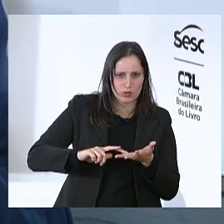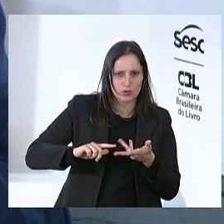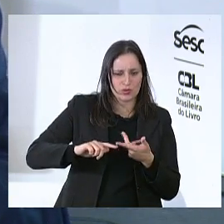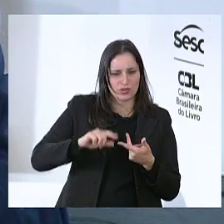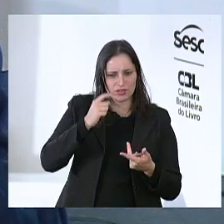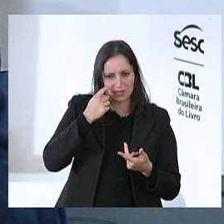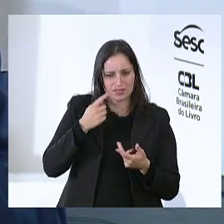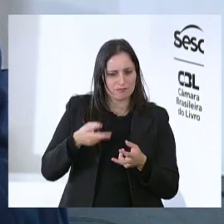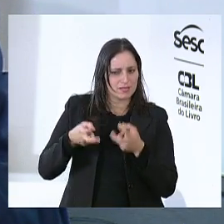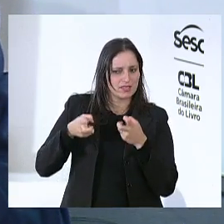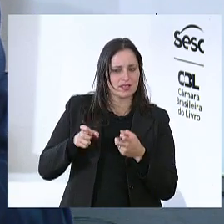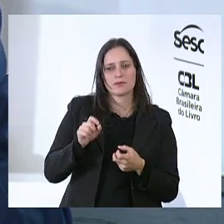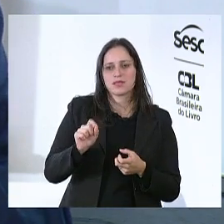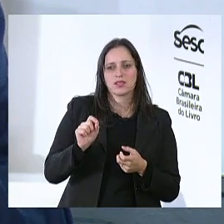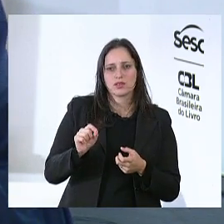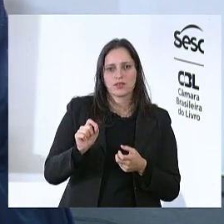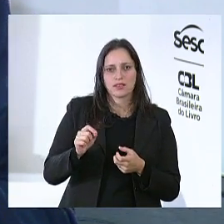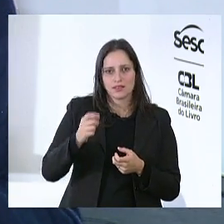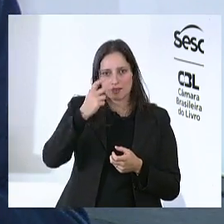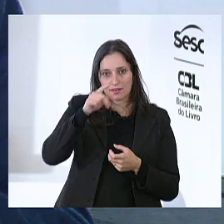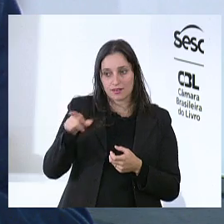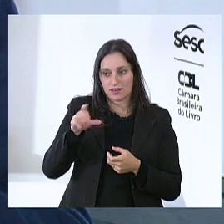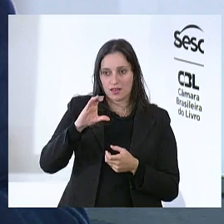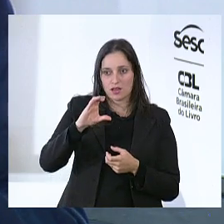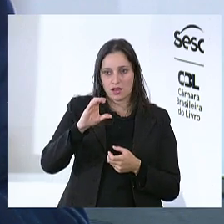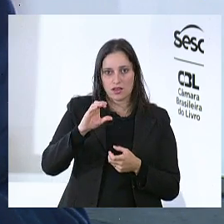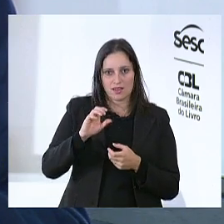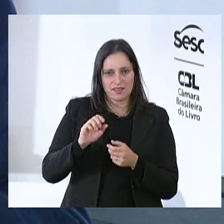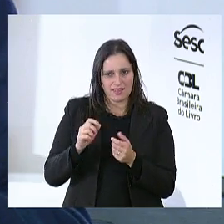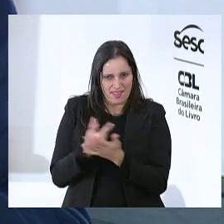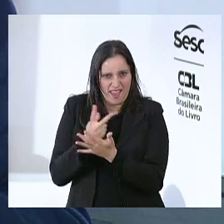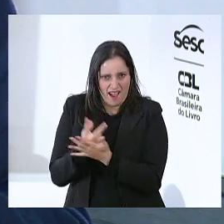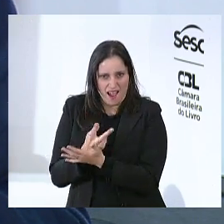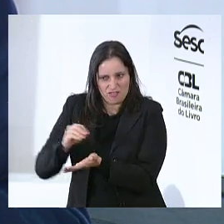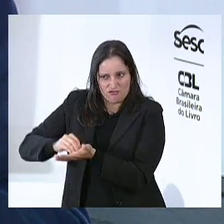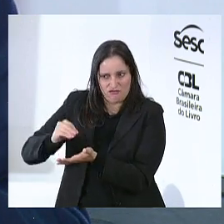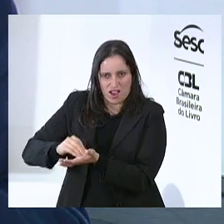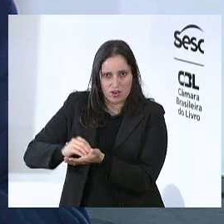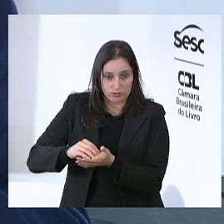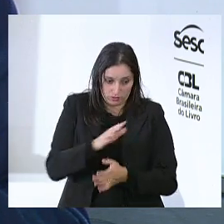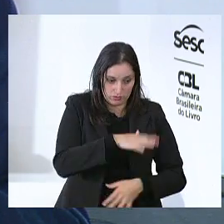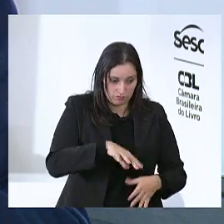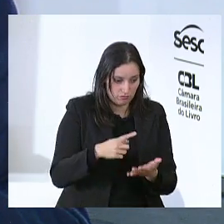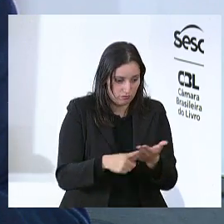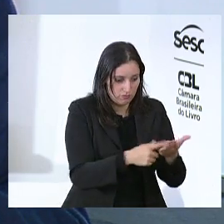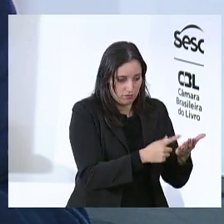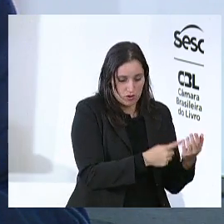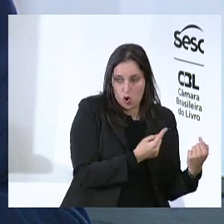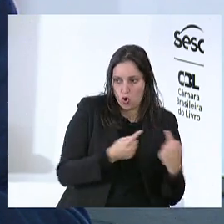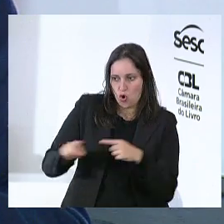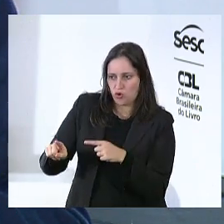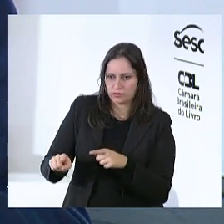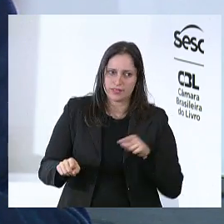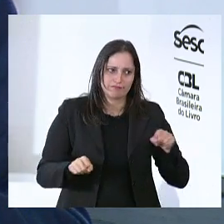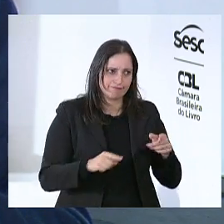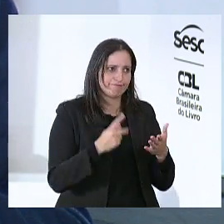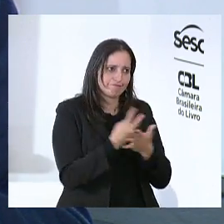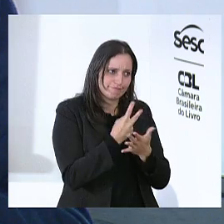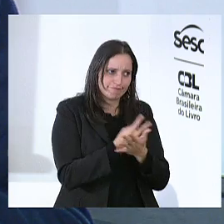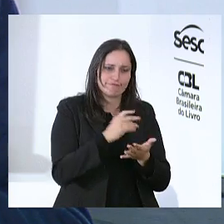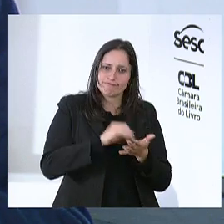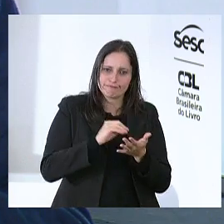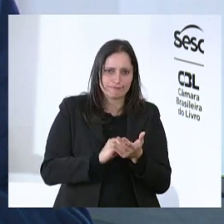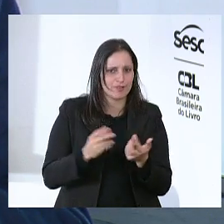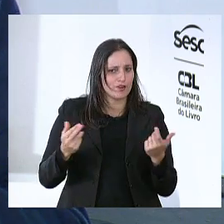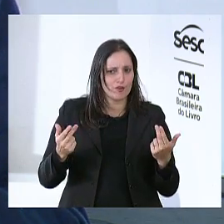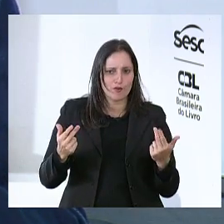vem combater a corrupção. Sabe? E aí sai de baixo. Jânio Quadros com a sua vassourinha.